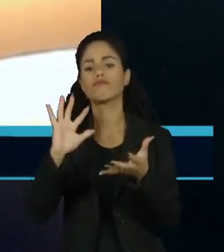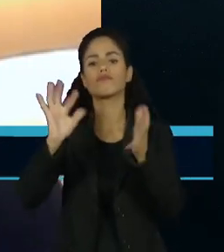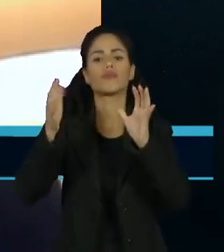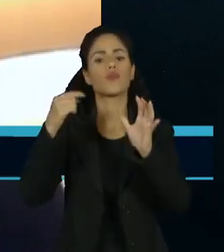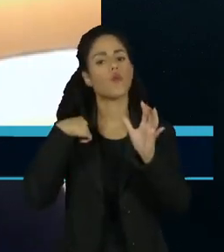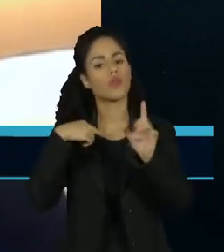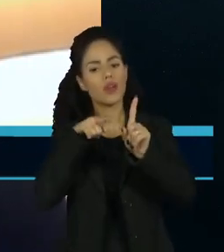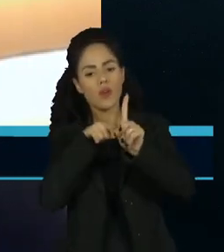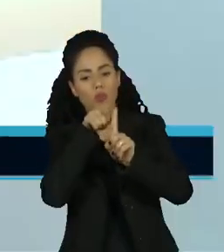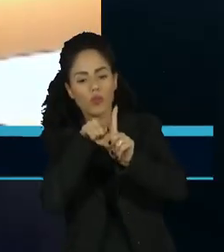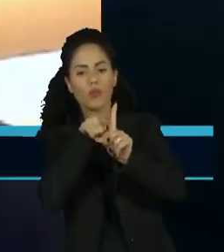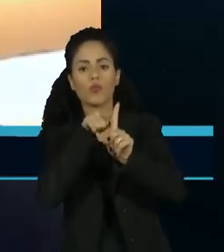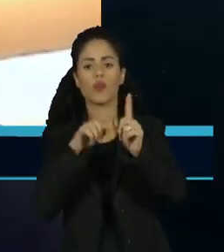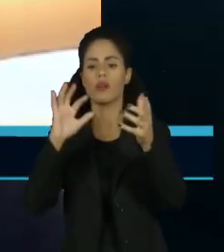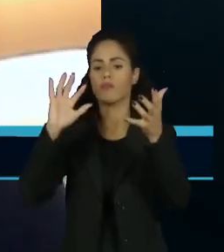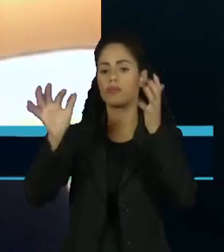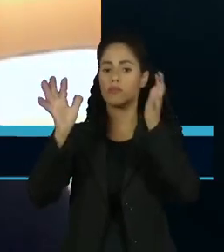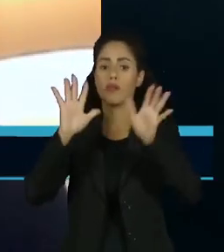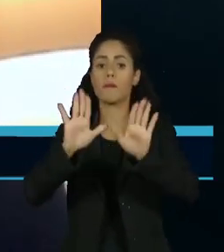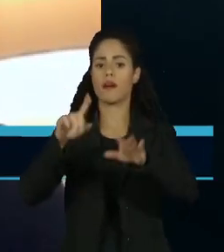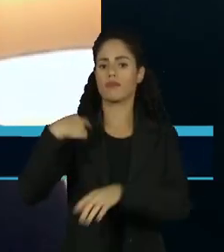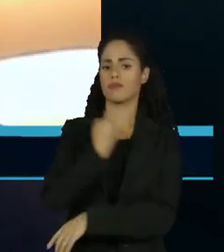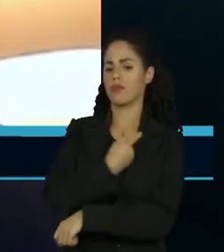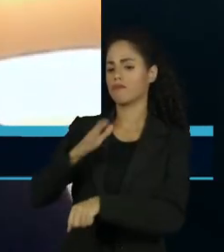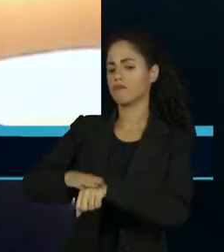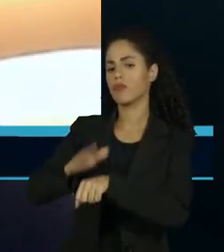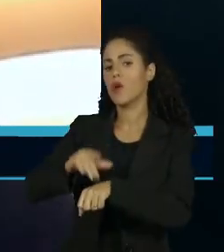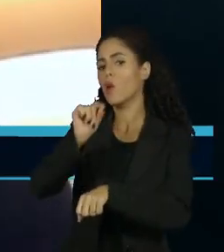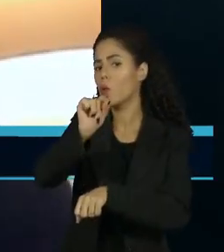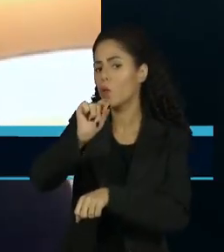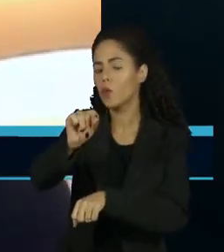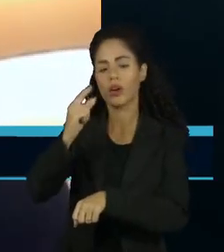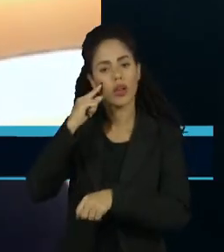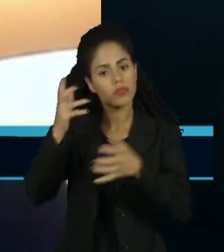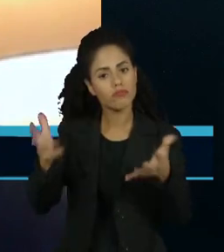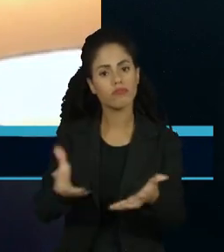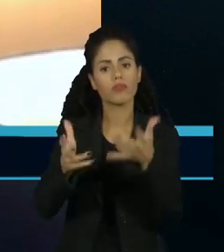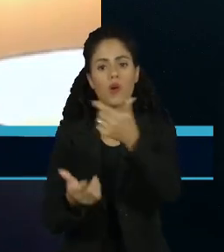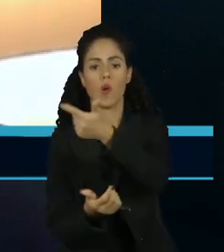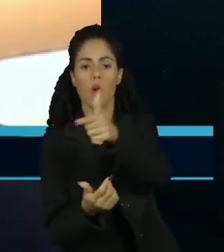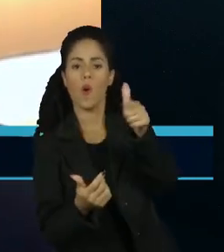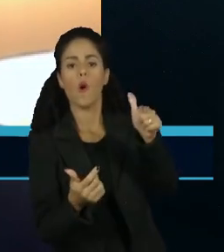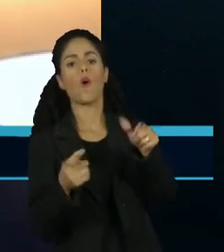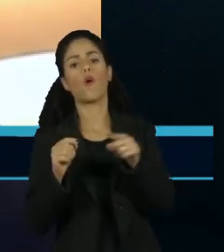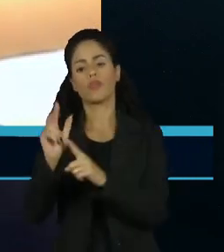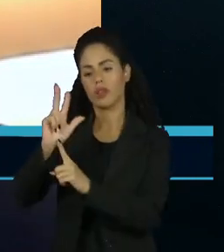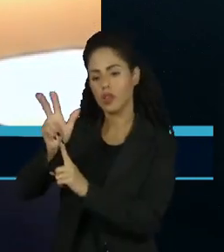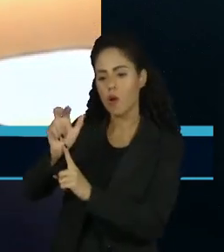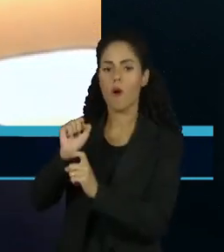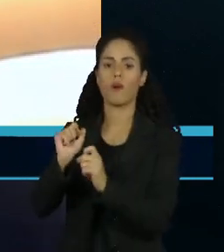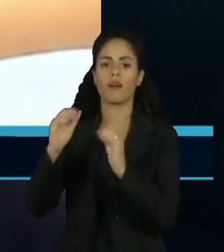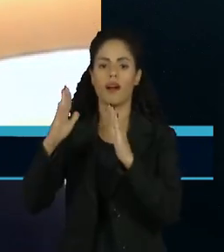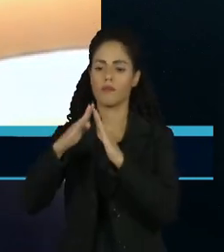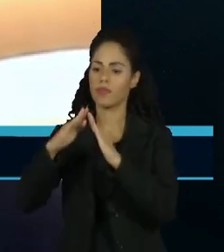as emissões vão aumentar. O que a gente precisa fazer é incentivar outras renováveis, como a eólica,